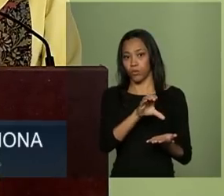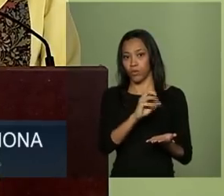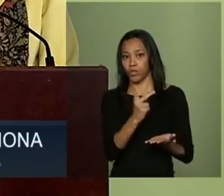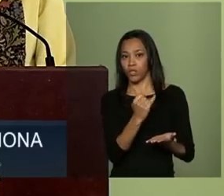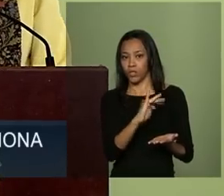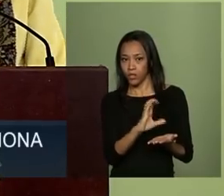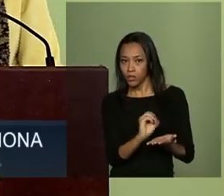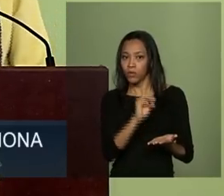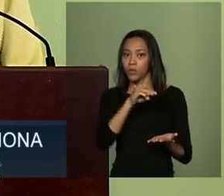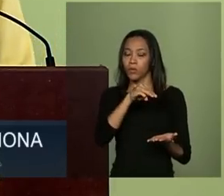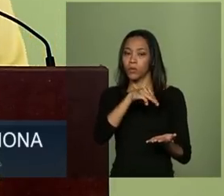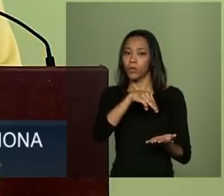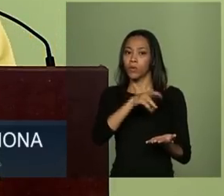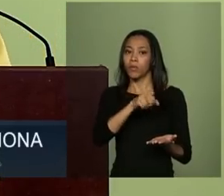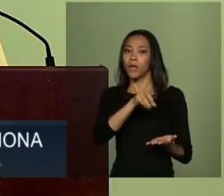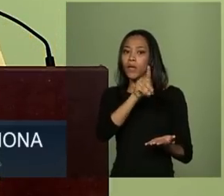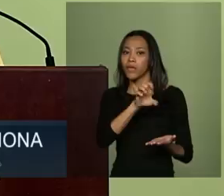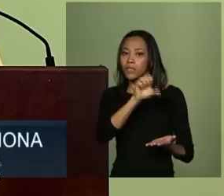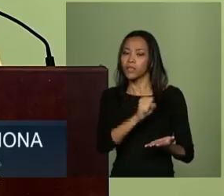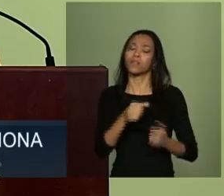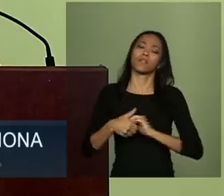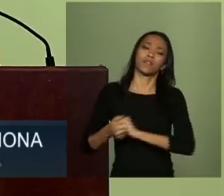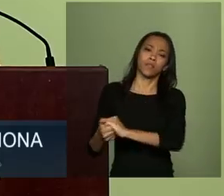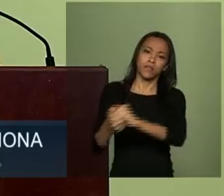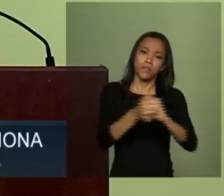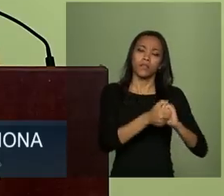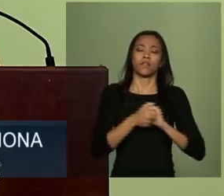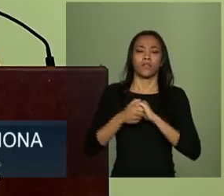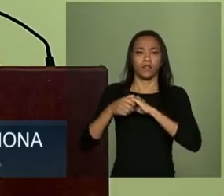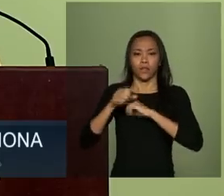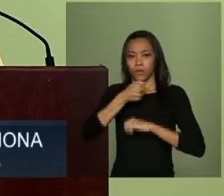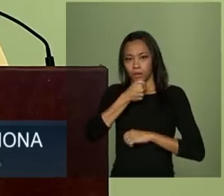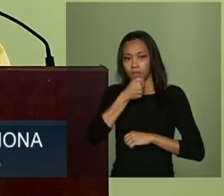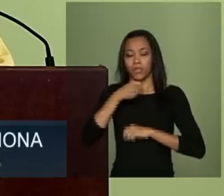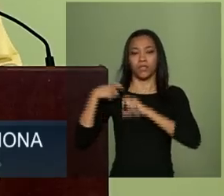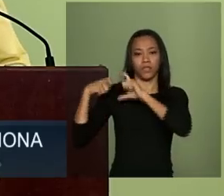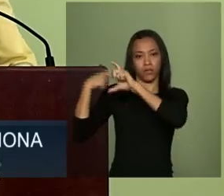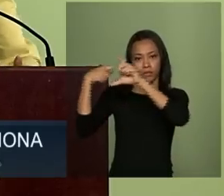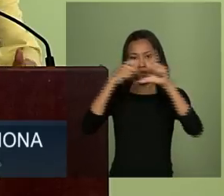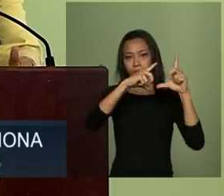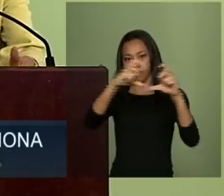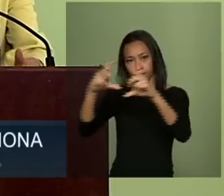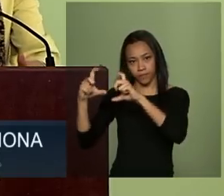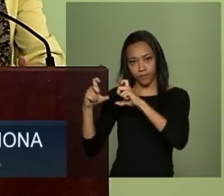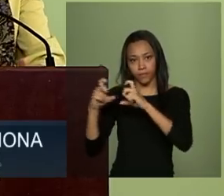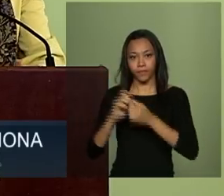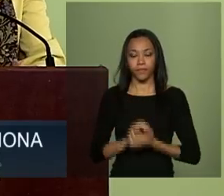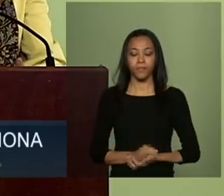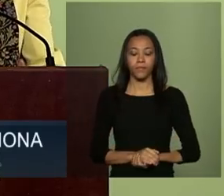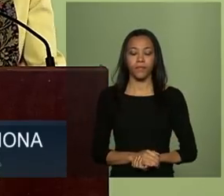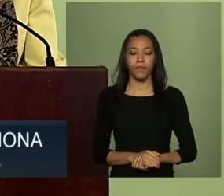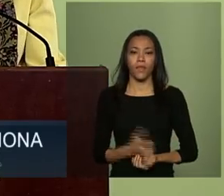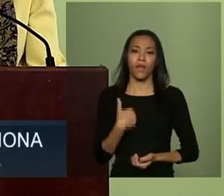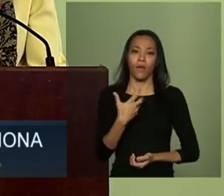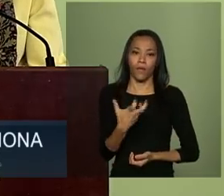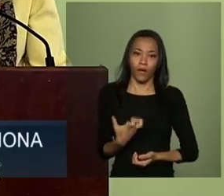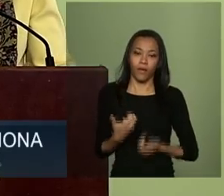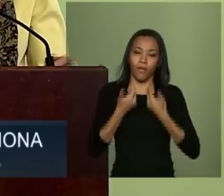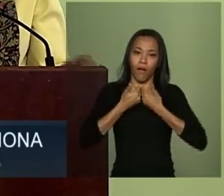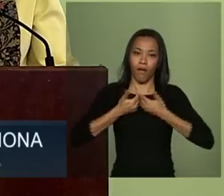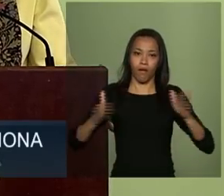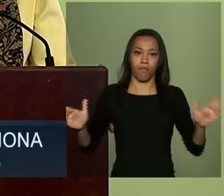senhores jornalistas, fotógrafos e cinegrafistas. Queria abrir